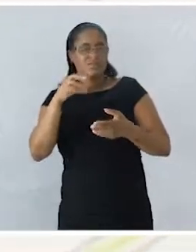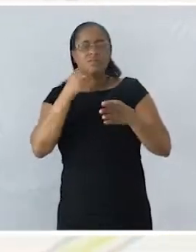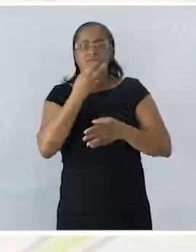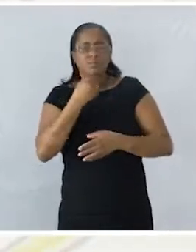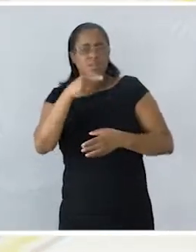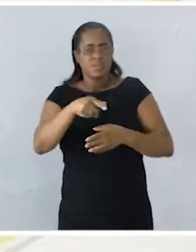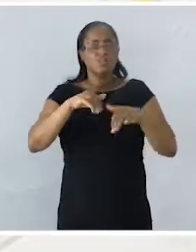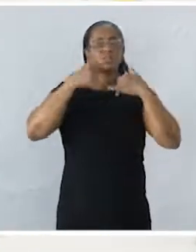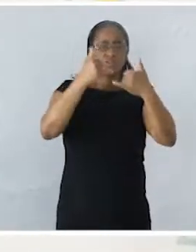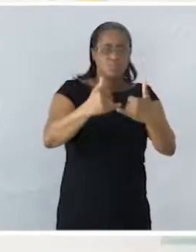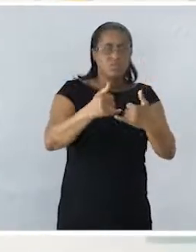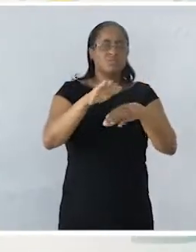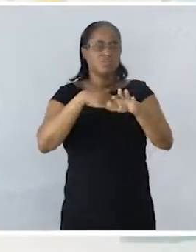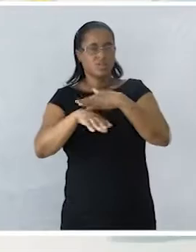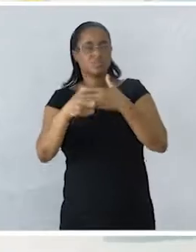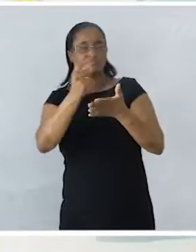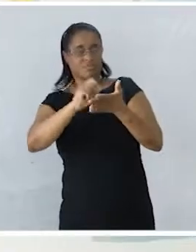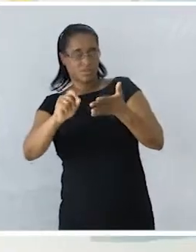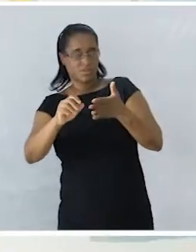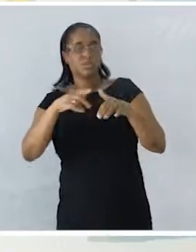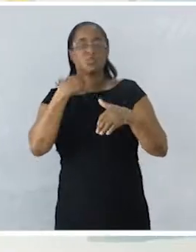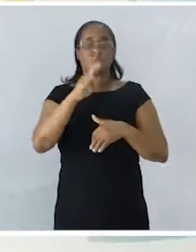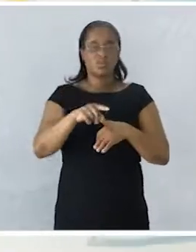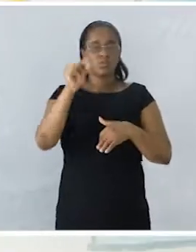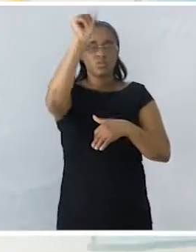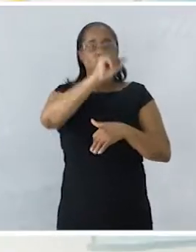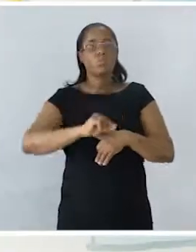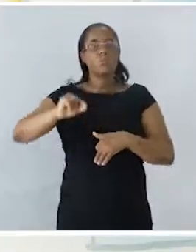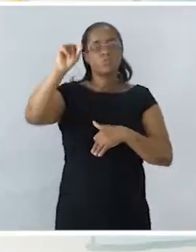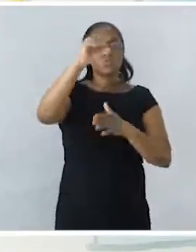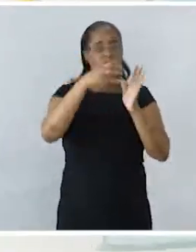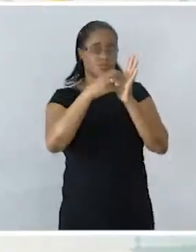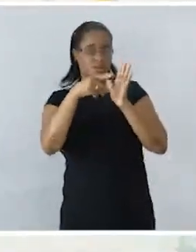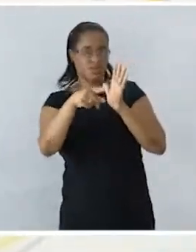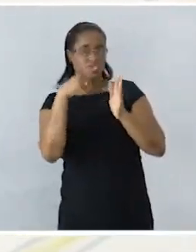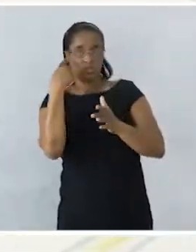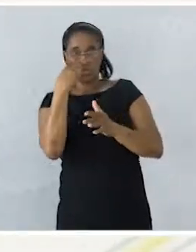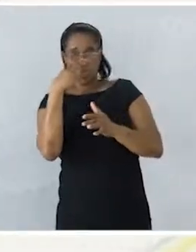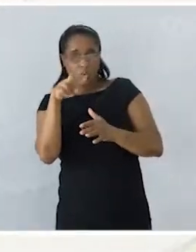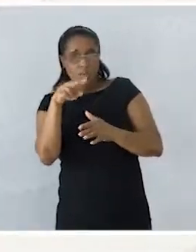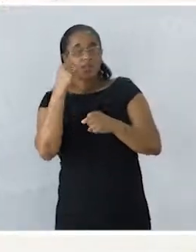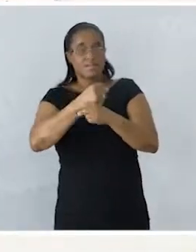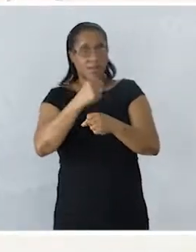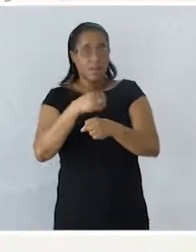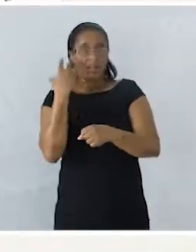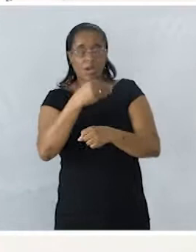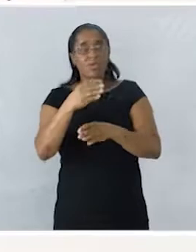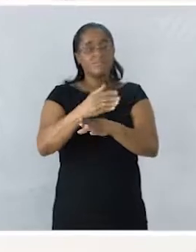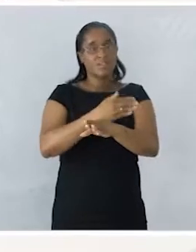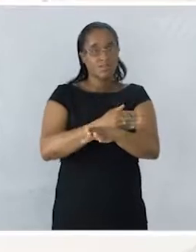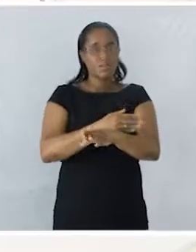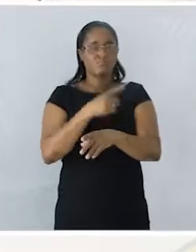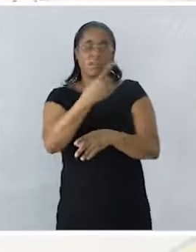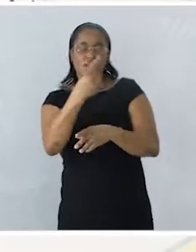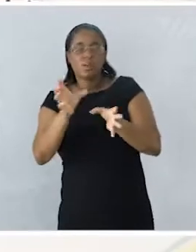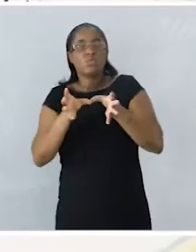nosso conjunto, diagrama, nós vimos na aula anterior que cada conjunto é representado